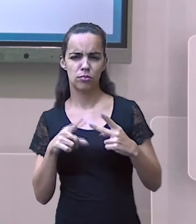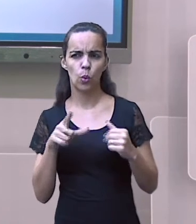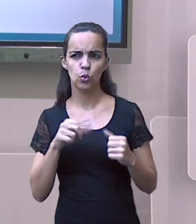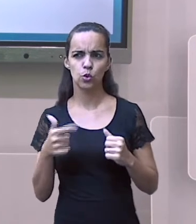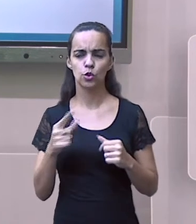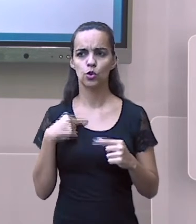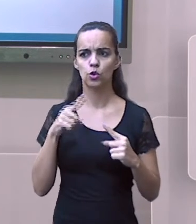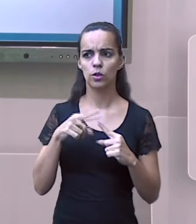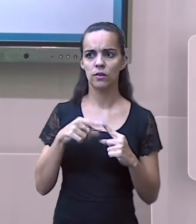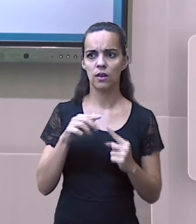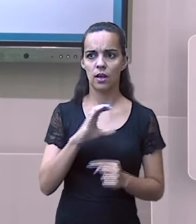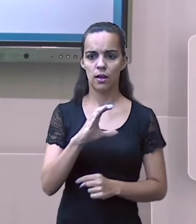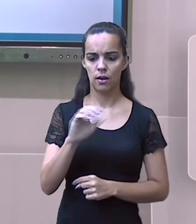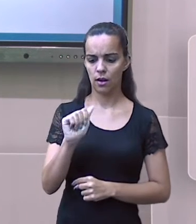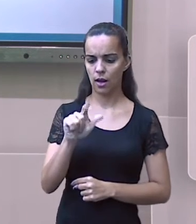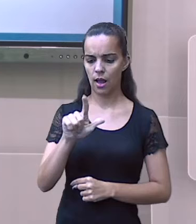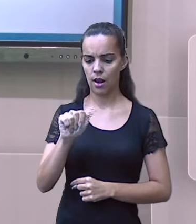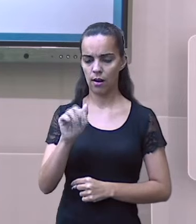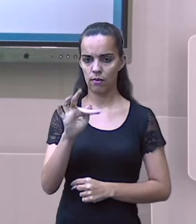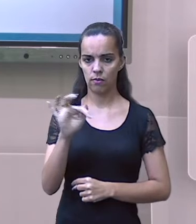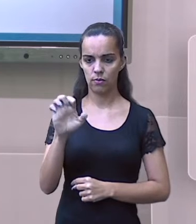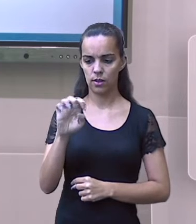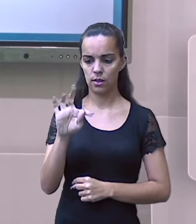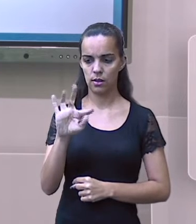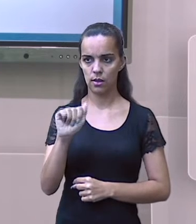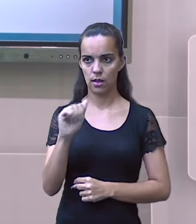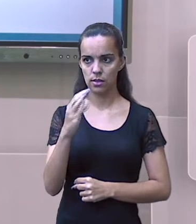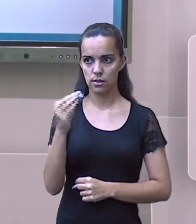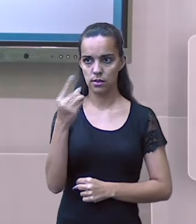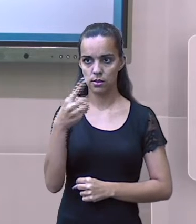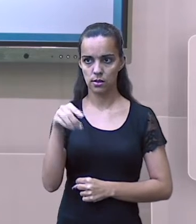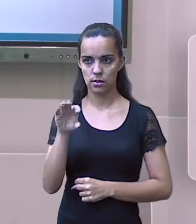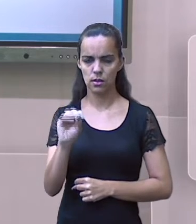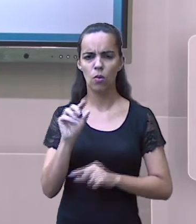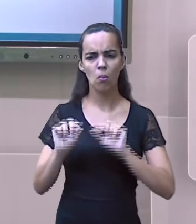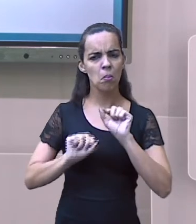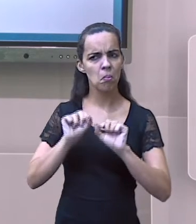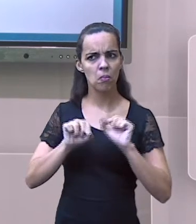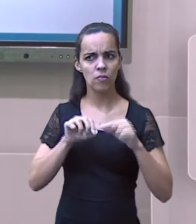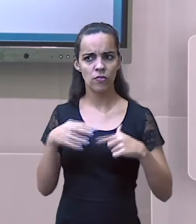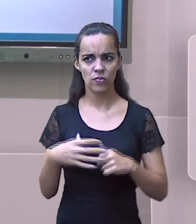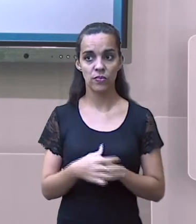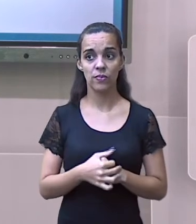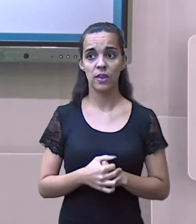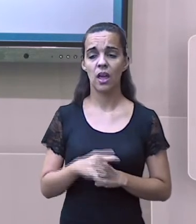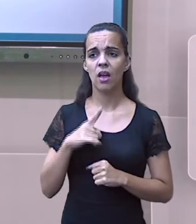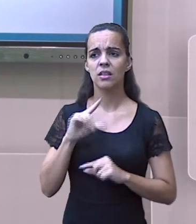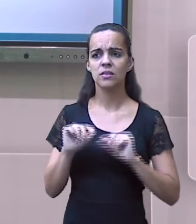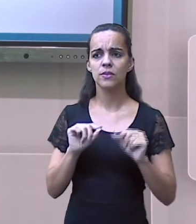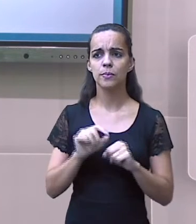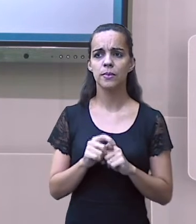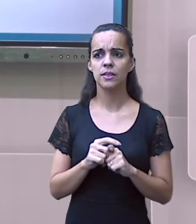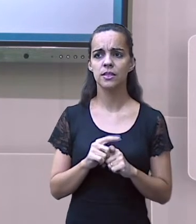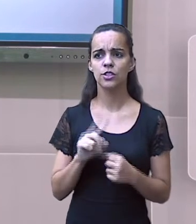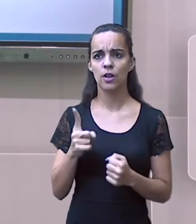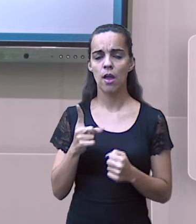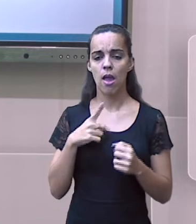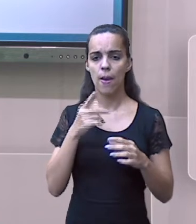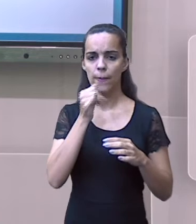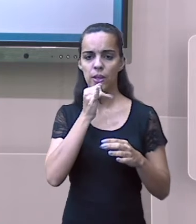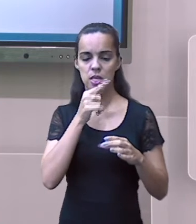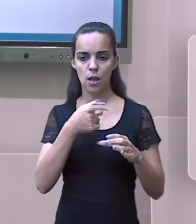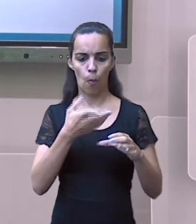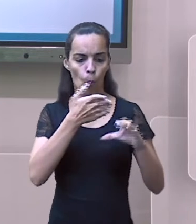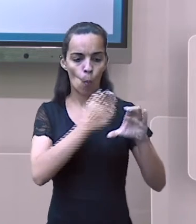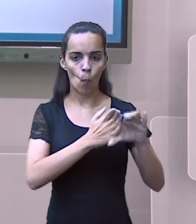permeabilização chamada de calafetação. O que é isso? Calafetar é a ação de preencher